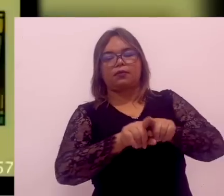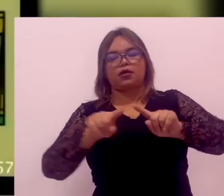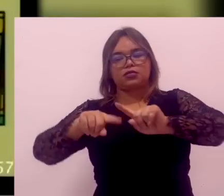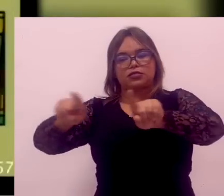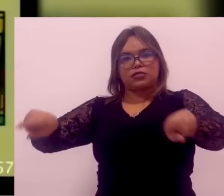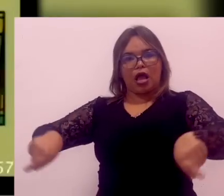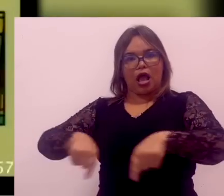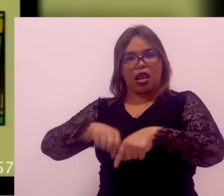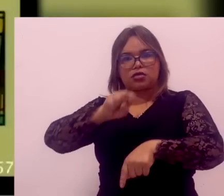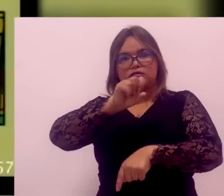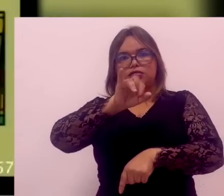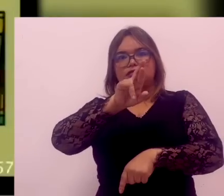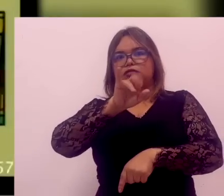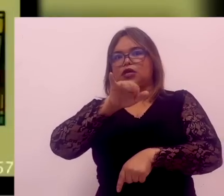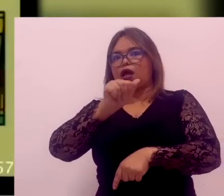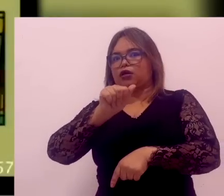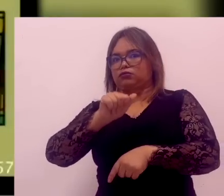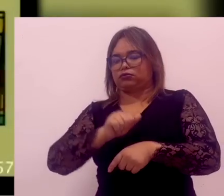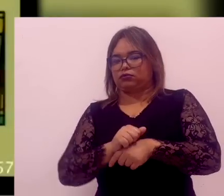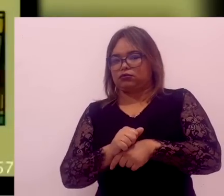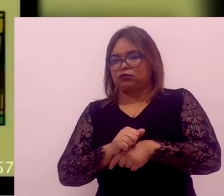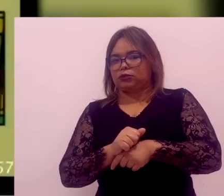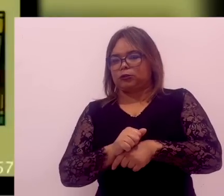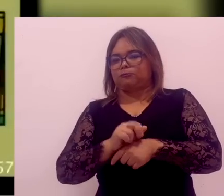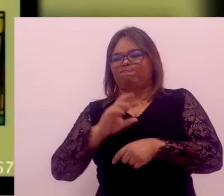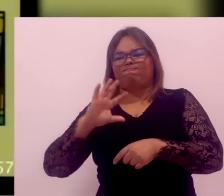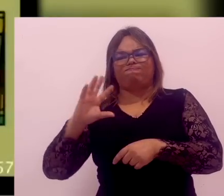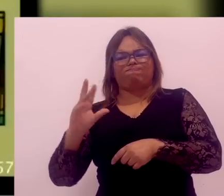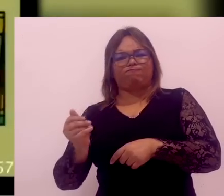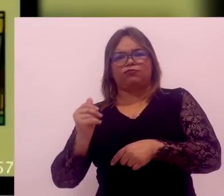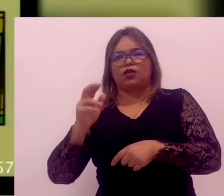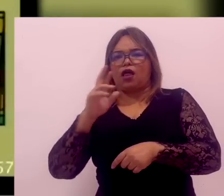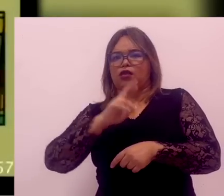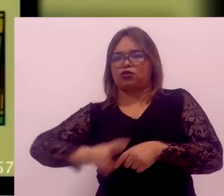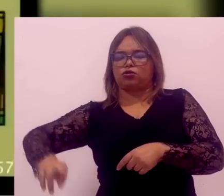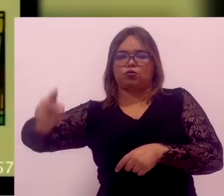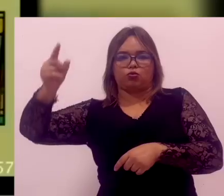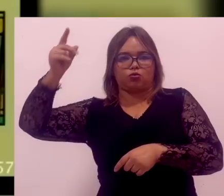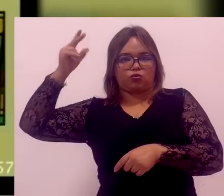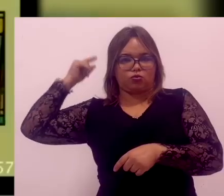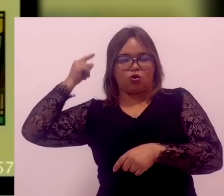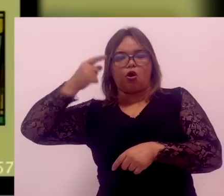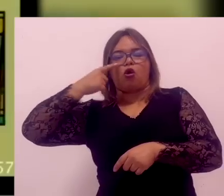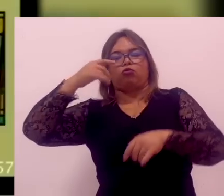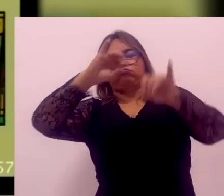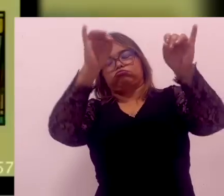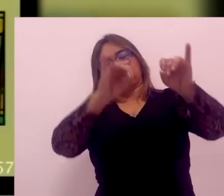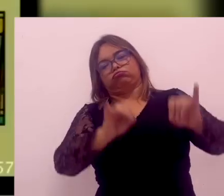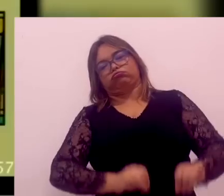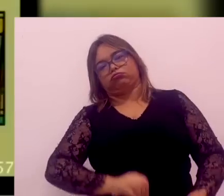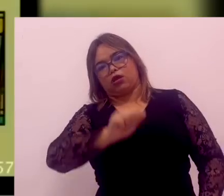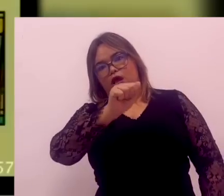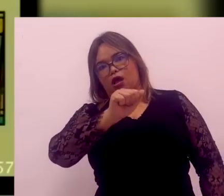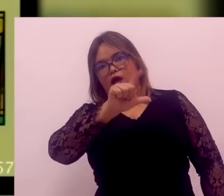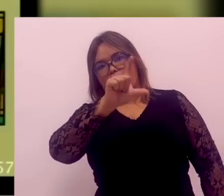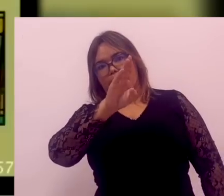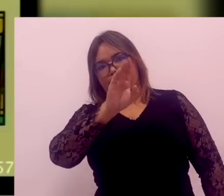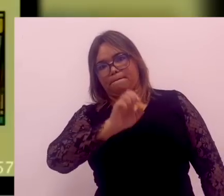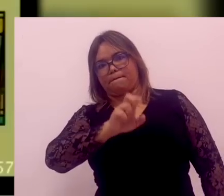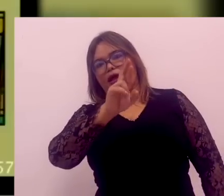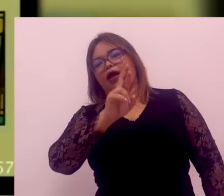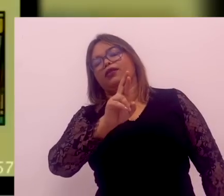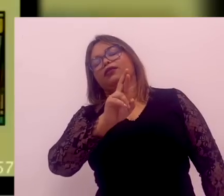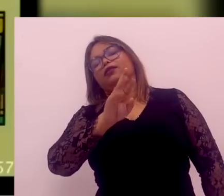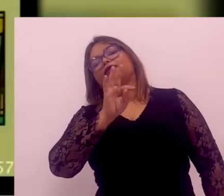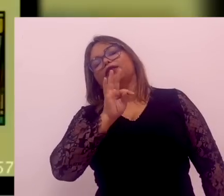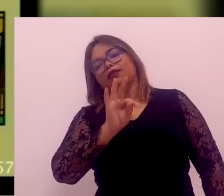Esta aqui é a estátua de Albert Pike. É chamada de Loja Albert Pike, número 162. Estudar e buscar